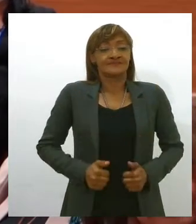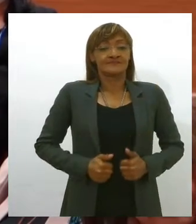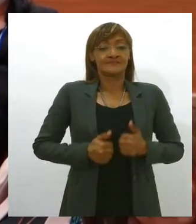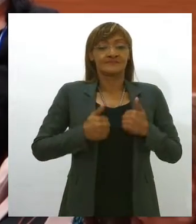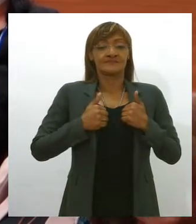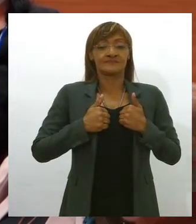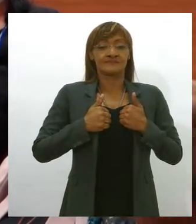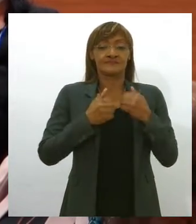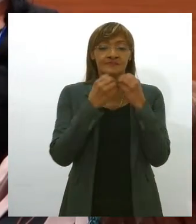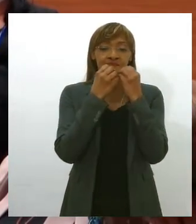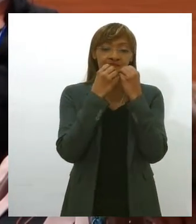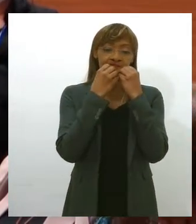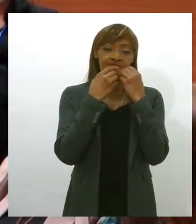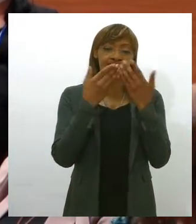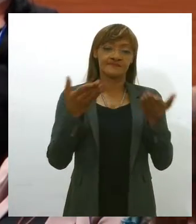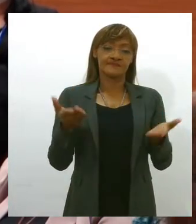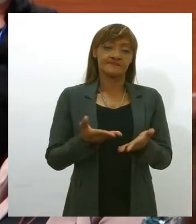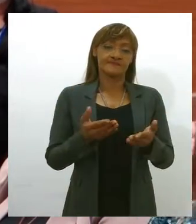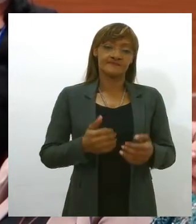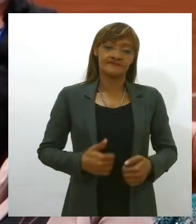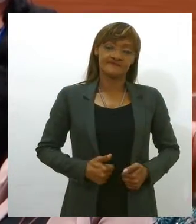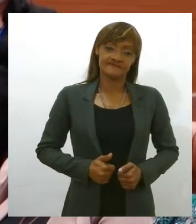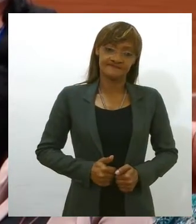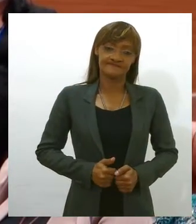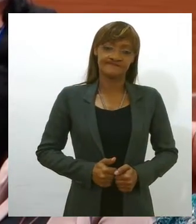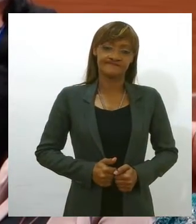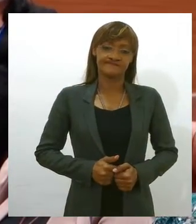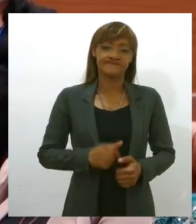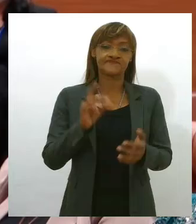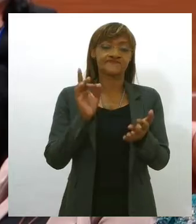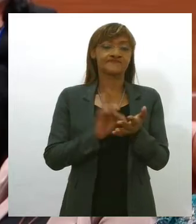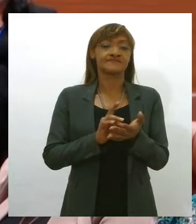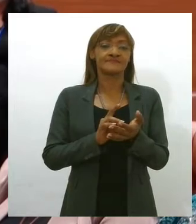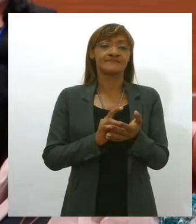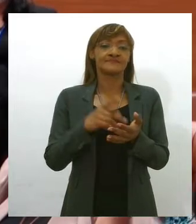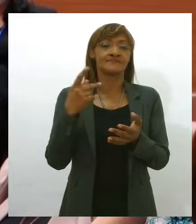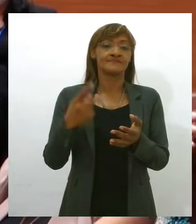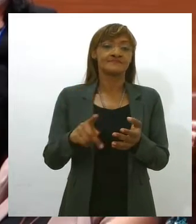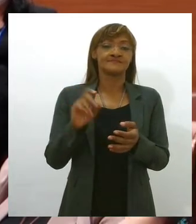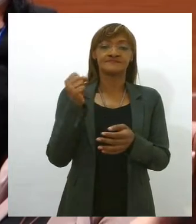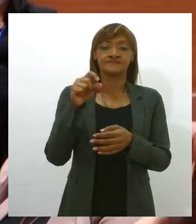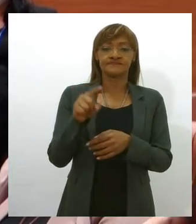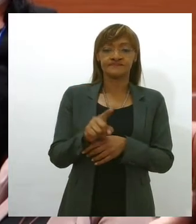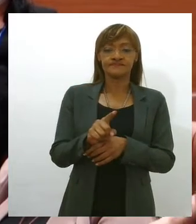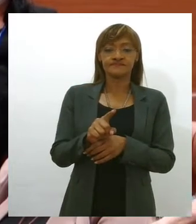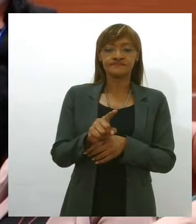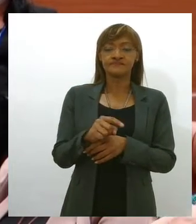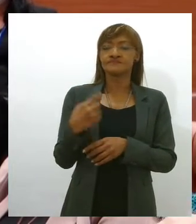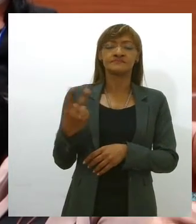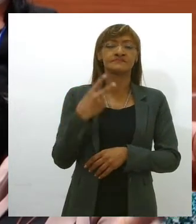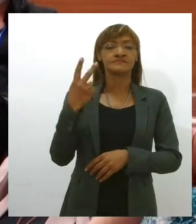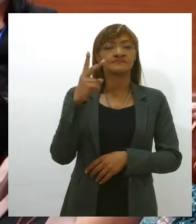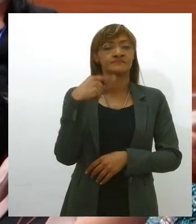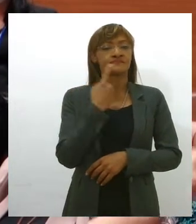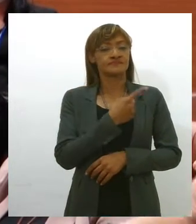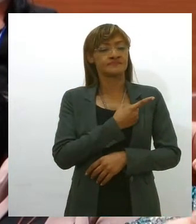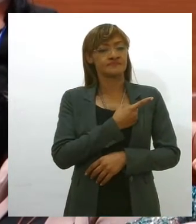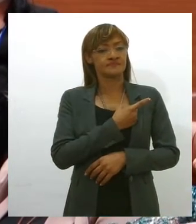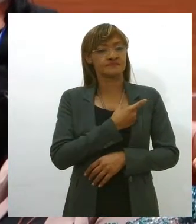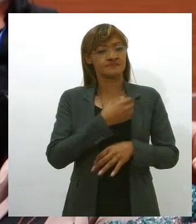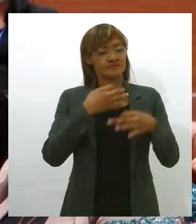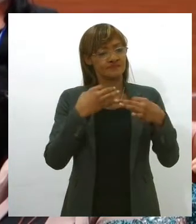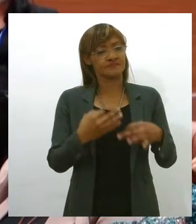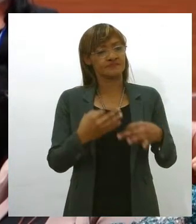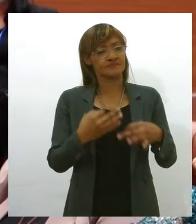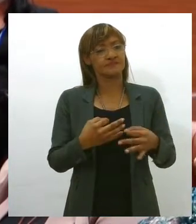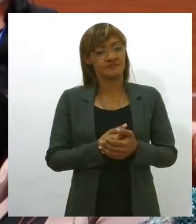hoje poder que fomos reconhecidos como Sergipano são nos engrandece muito como pessoa como homem e que vai nos motivar